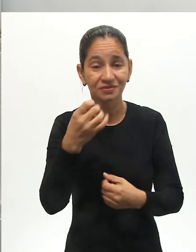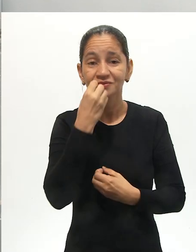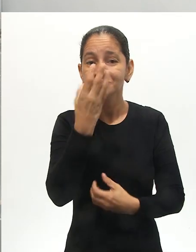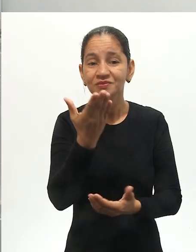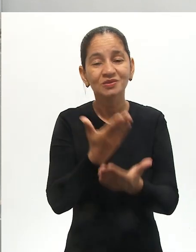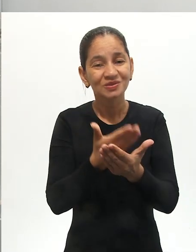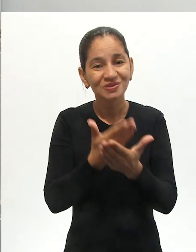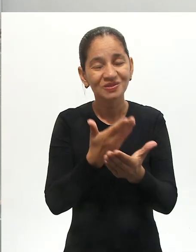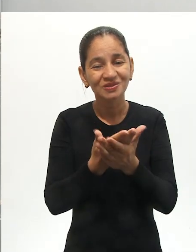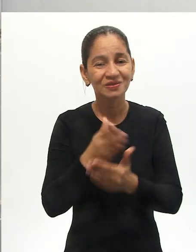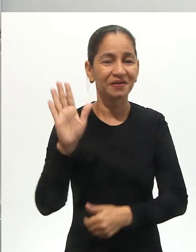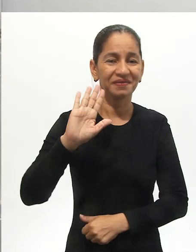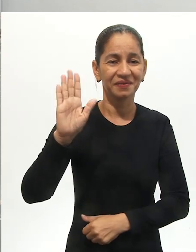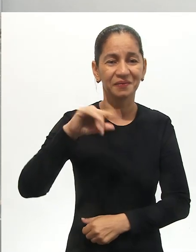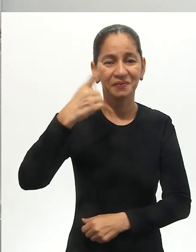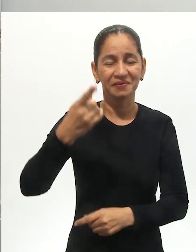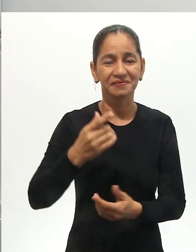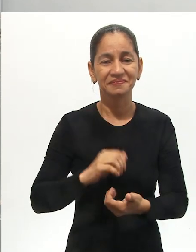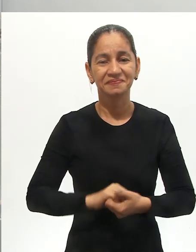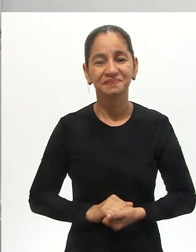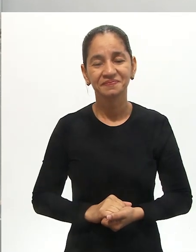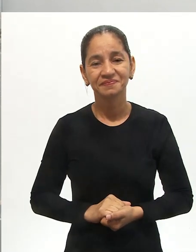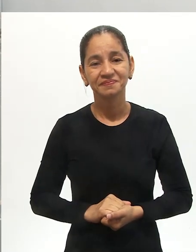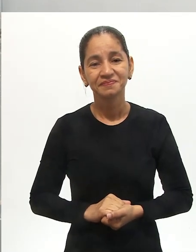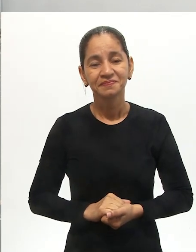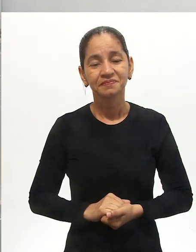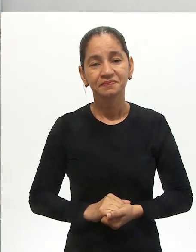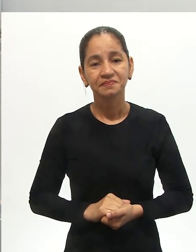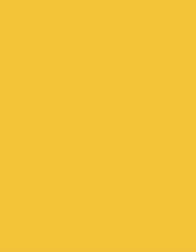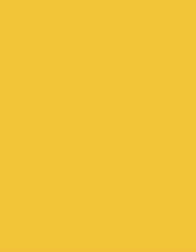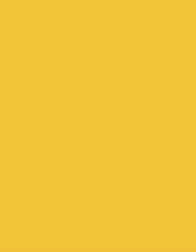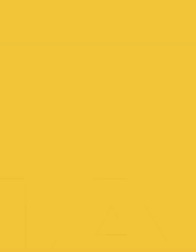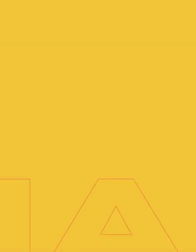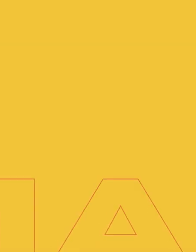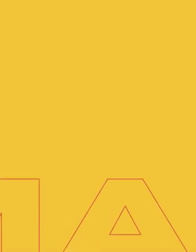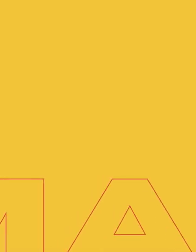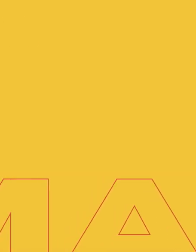EAD. Bons estudos e até a próxima!